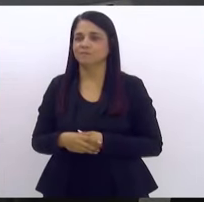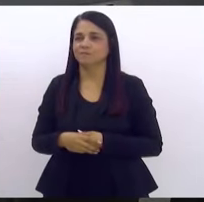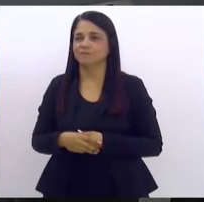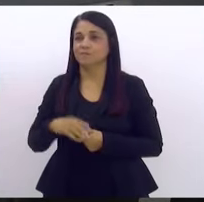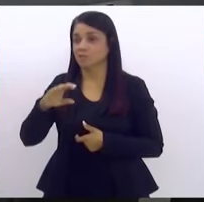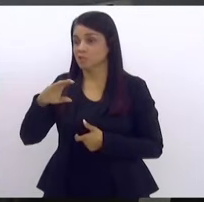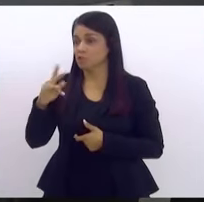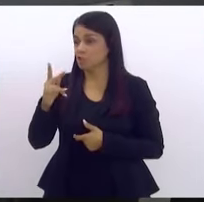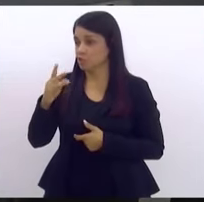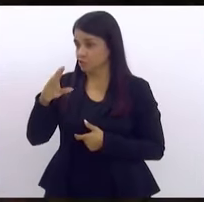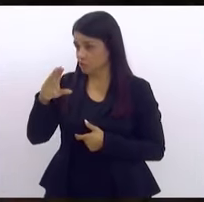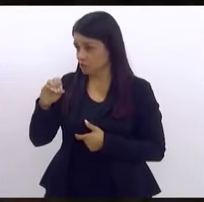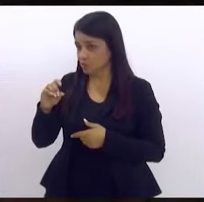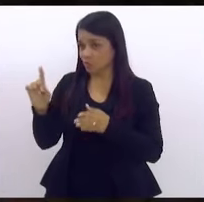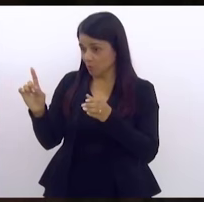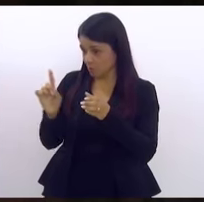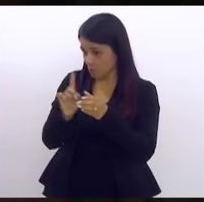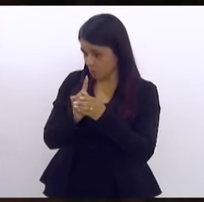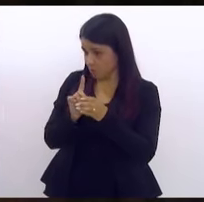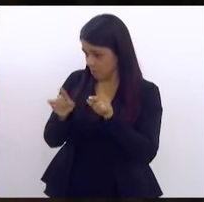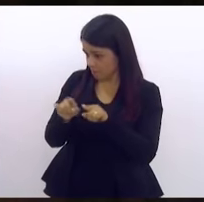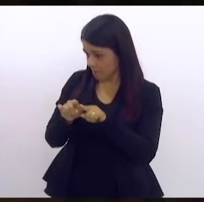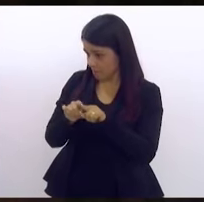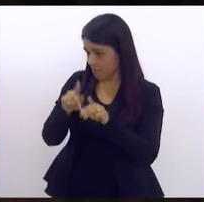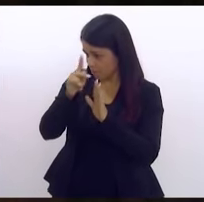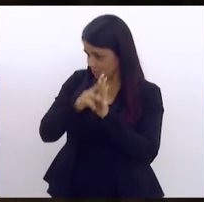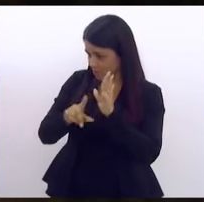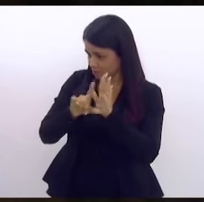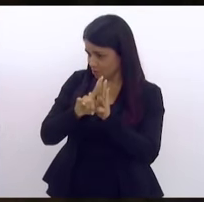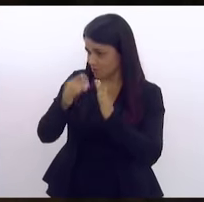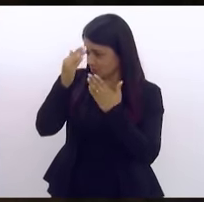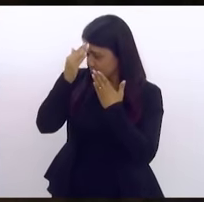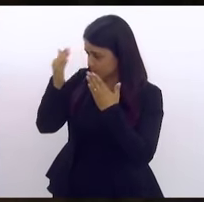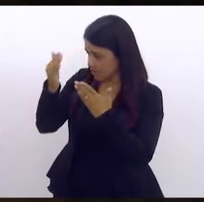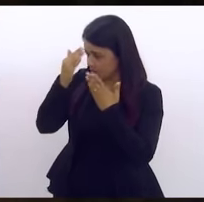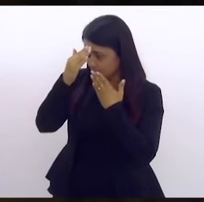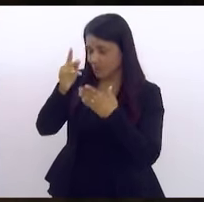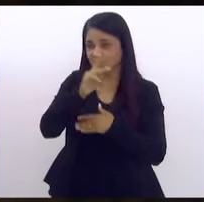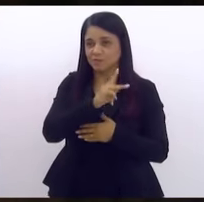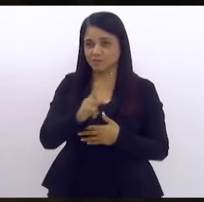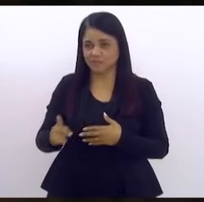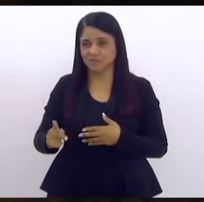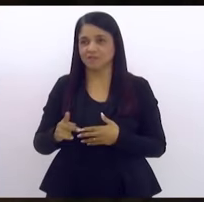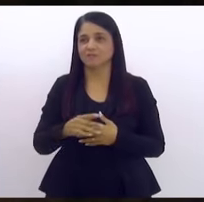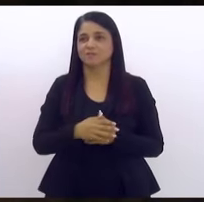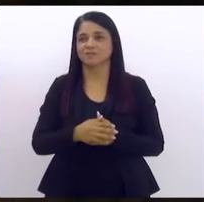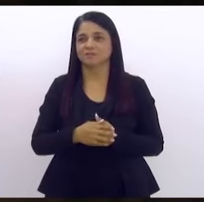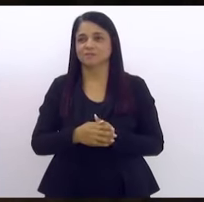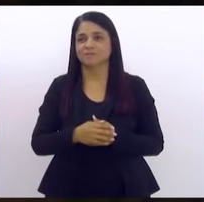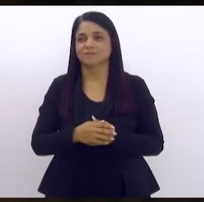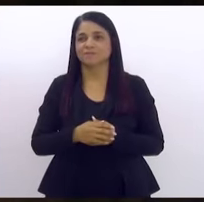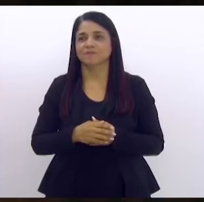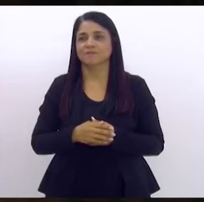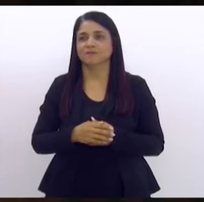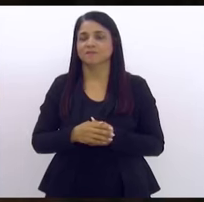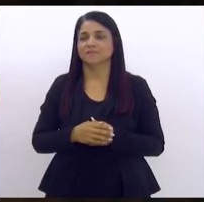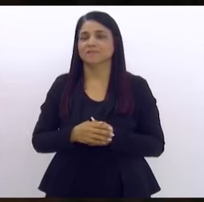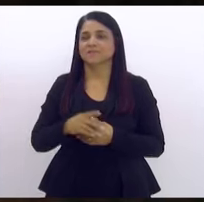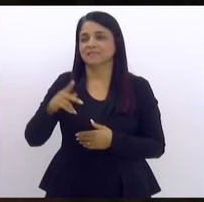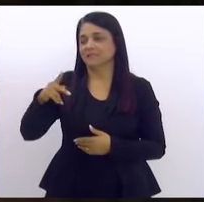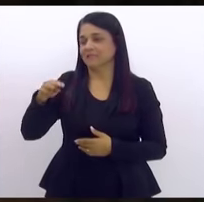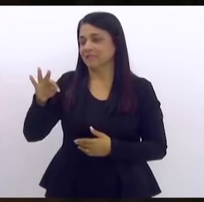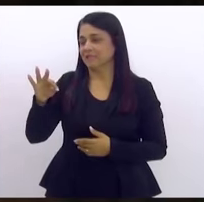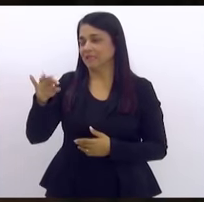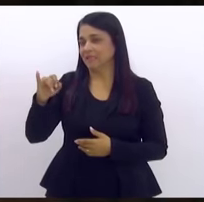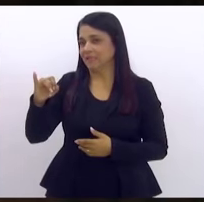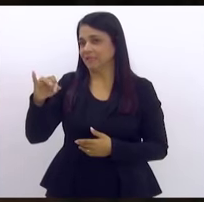Chico, deu coautoria para você também, tá, Chico? Desse projeto. Muito obrigado. Nosso nobre deputado, obrigado, presidente. Bittencourt de Itaperuna, um homem que